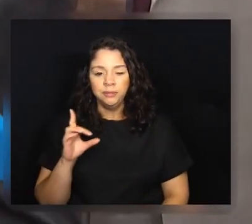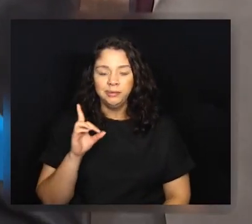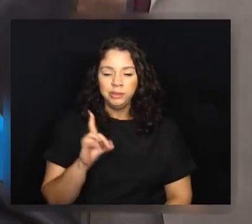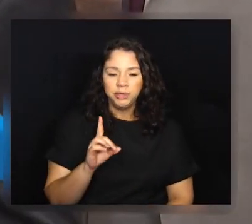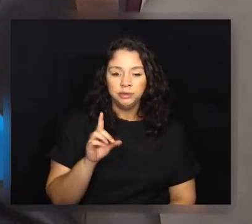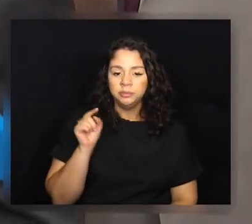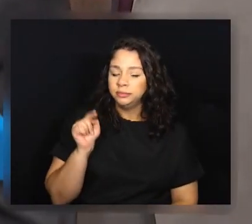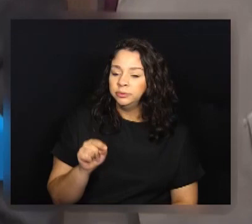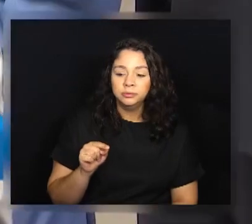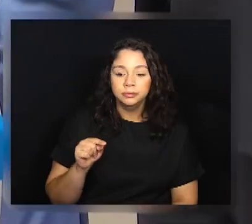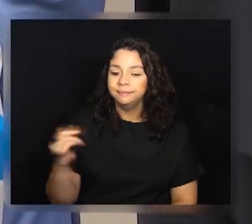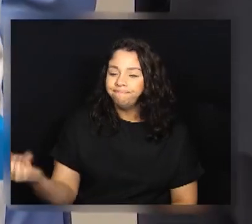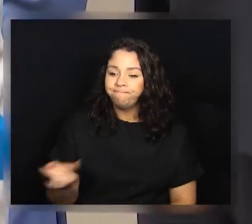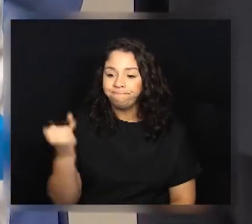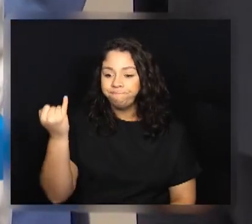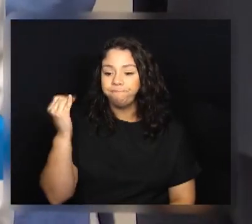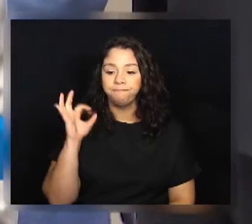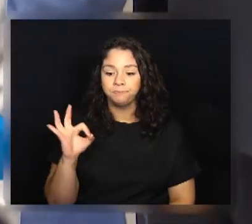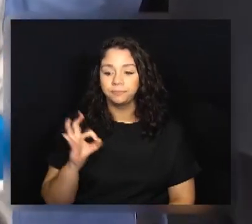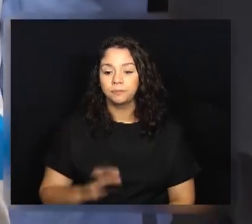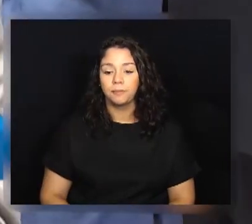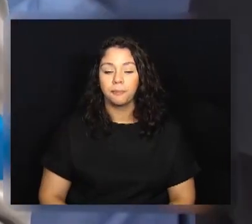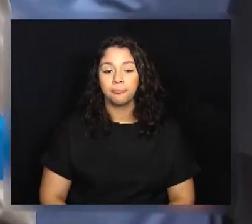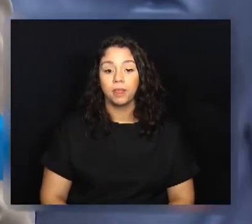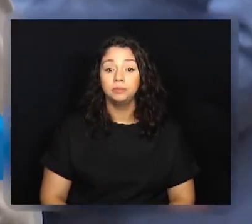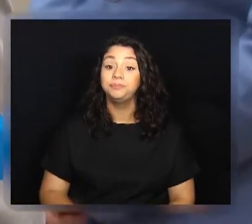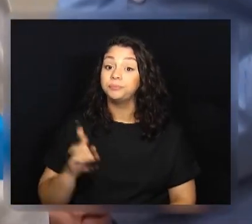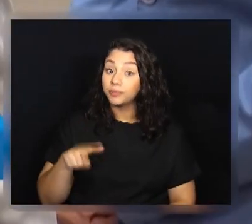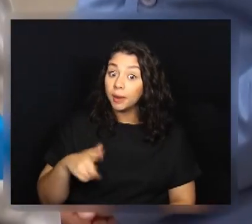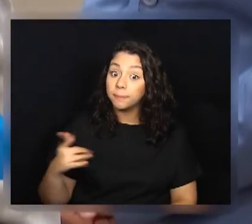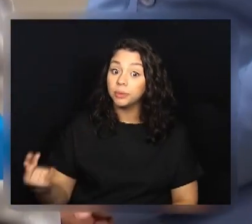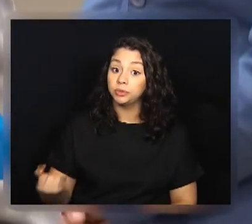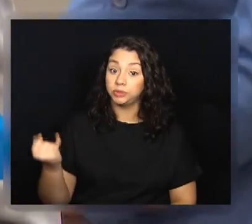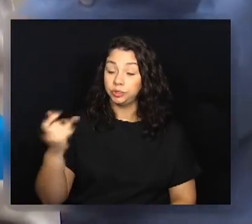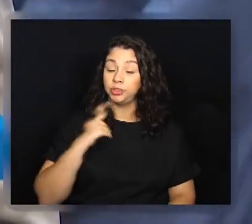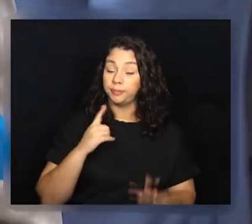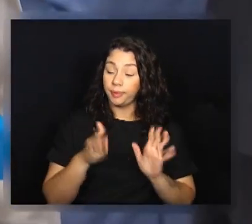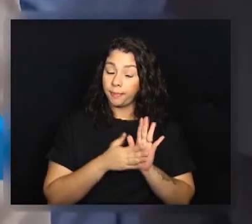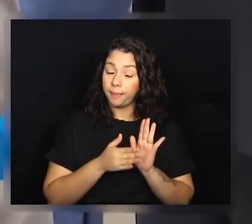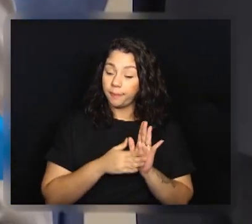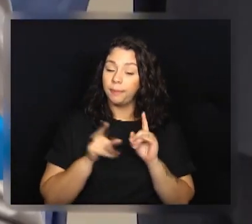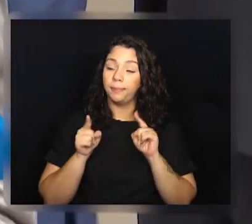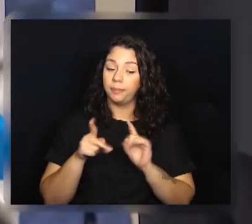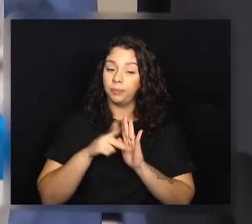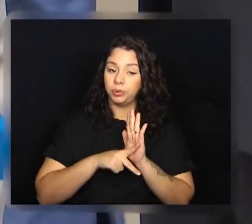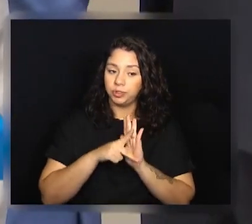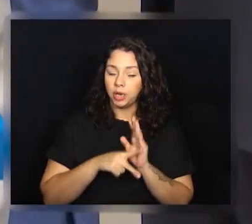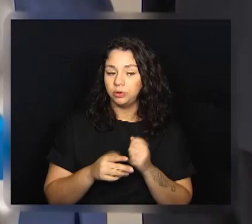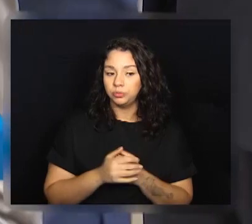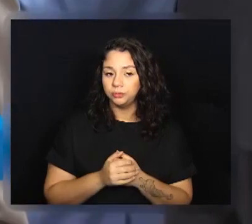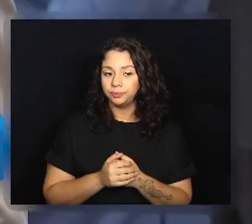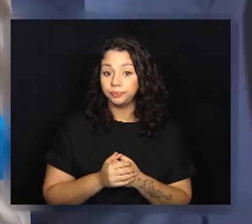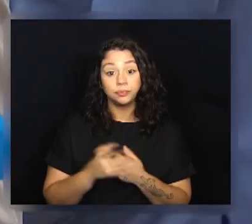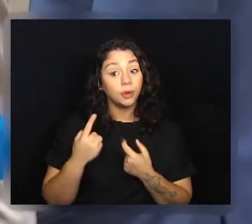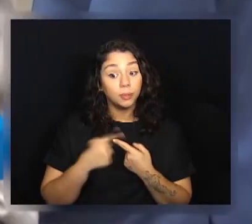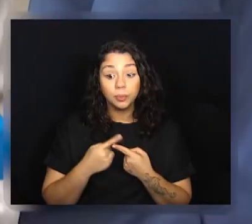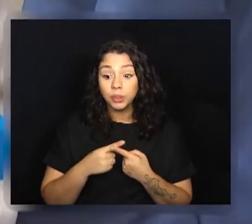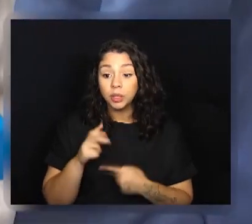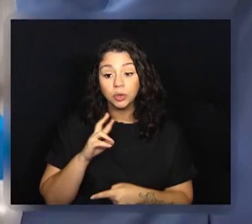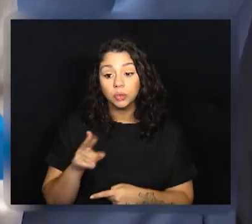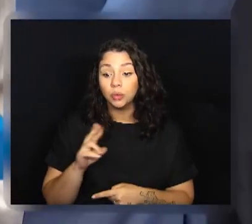é muito importante. É de extrema importância isso que você traz no seu projeto, porque não é algo